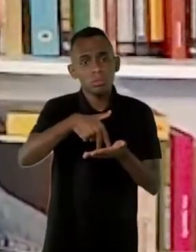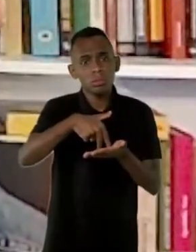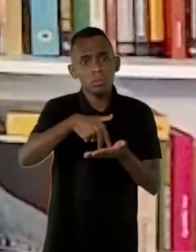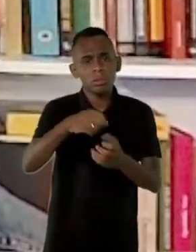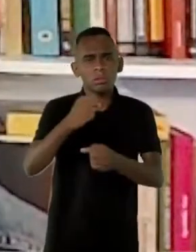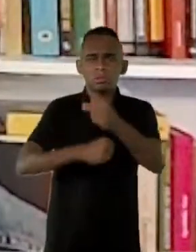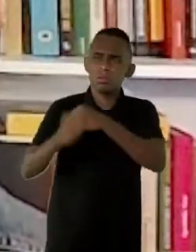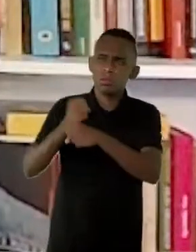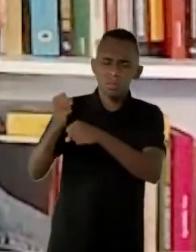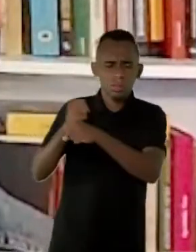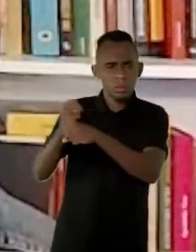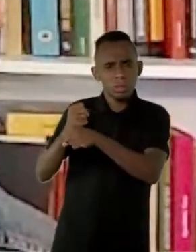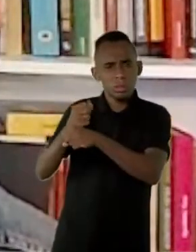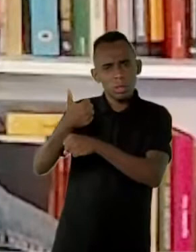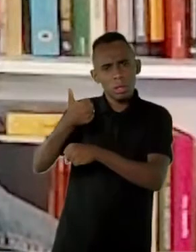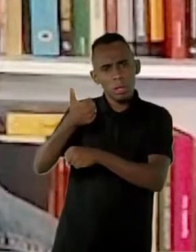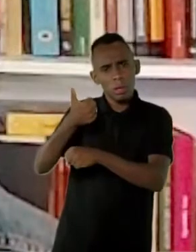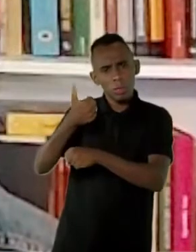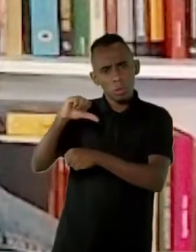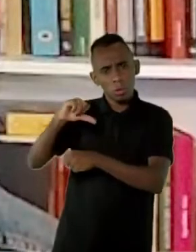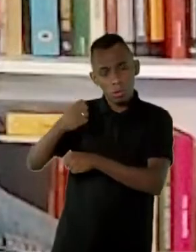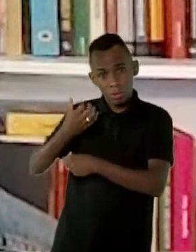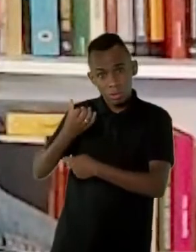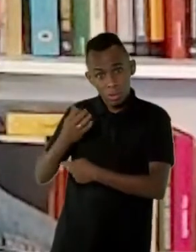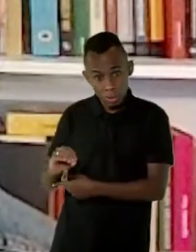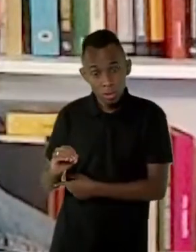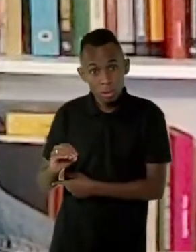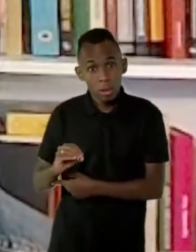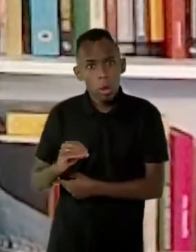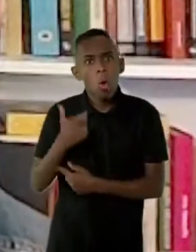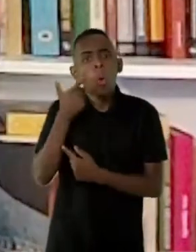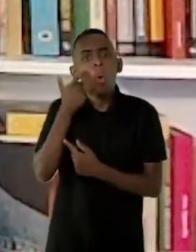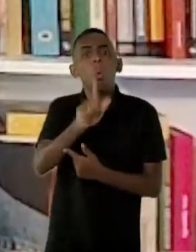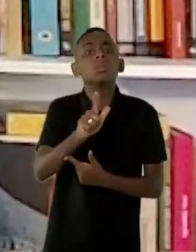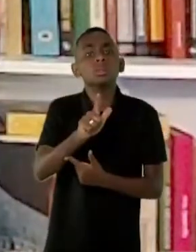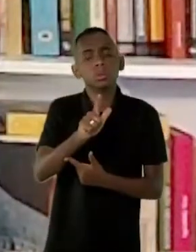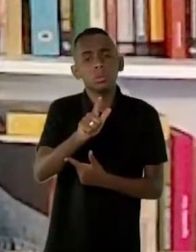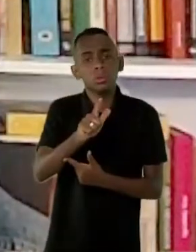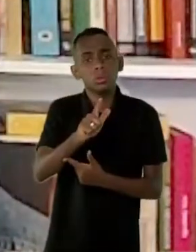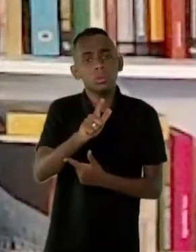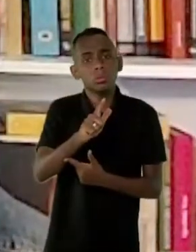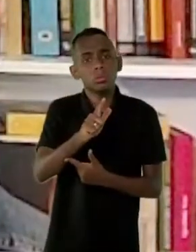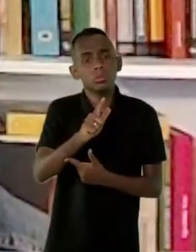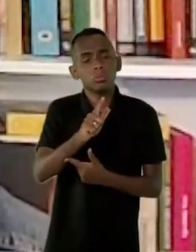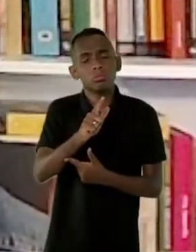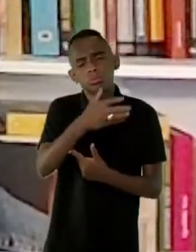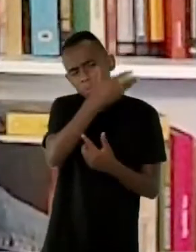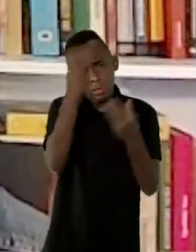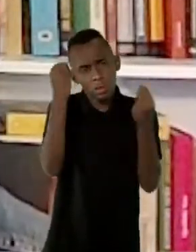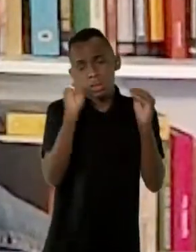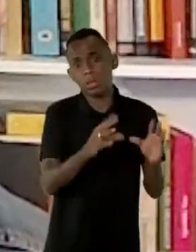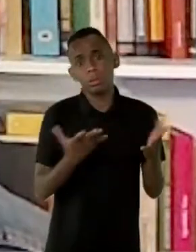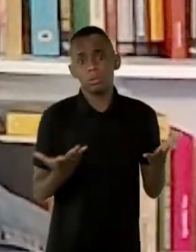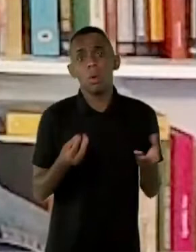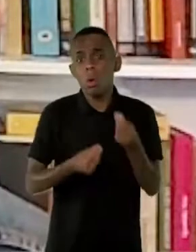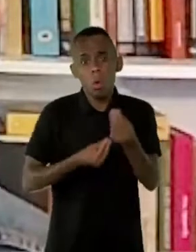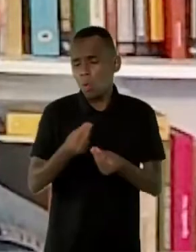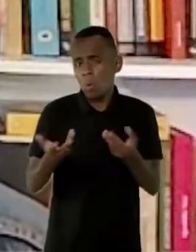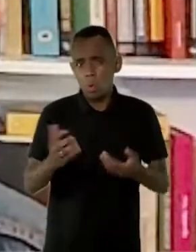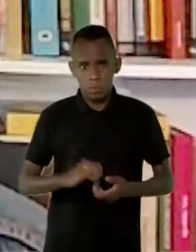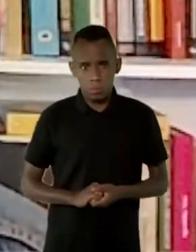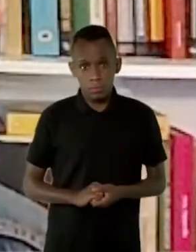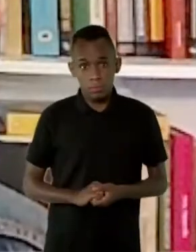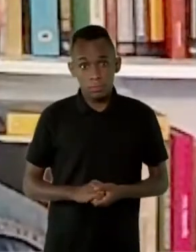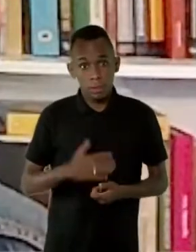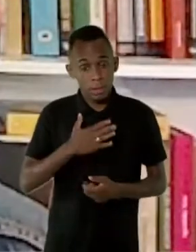anos 60, conseguiu ficar tanto tempo no ostracismo. Então, assim,